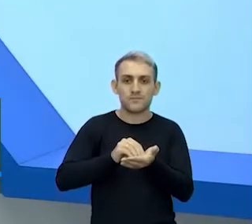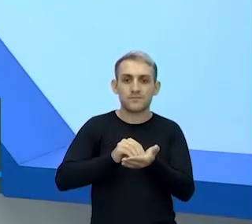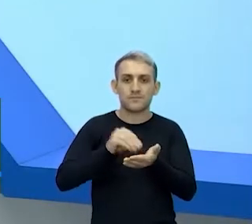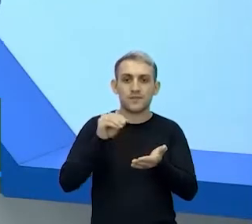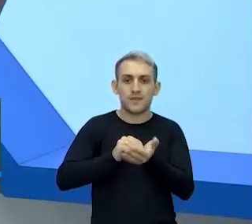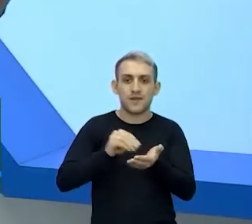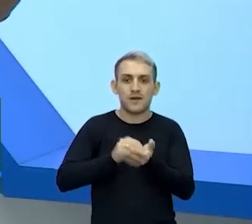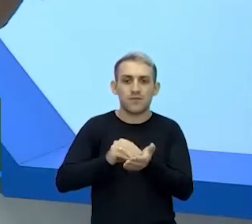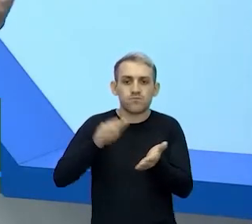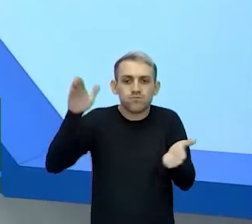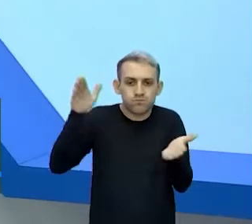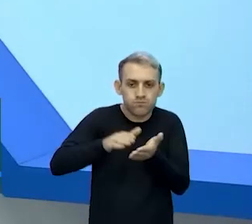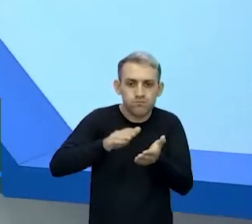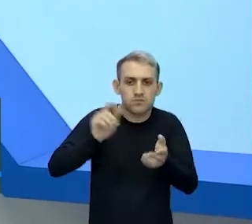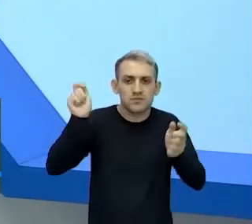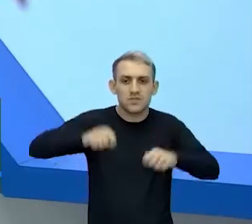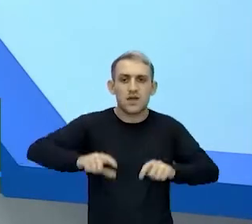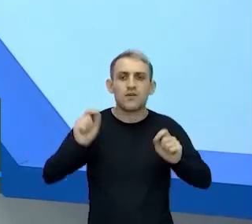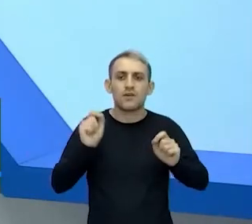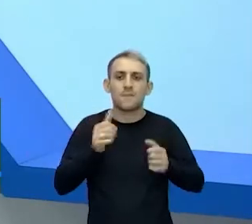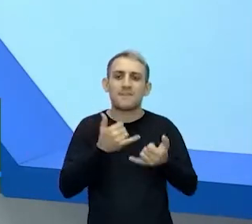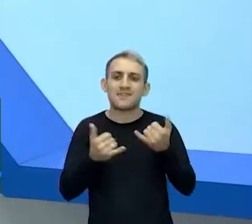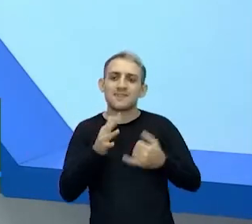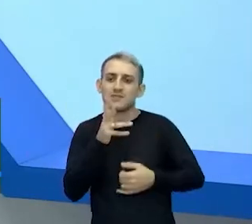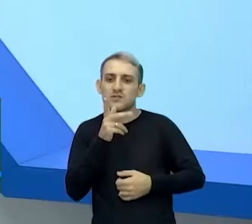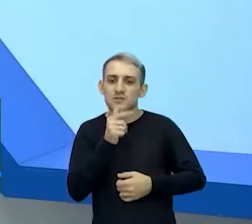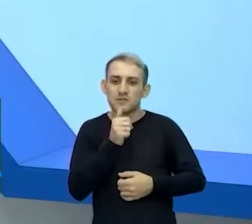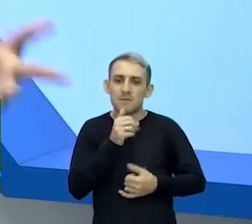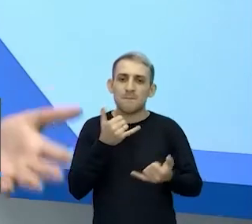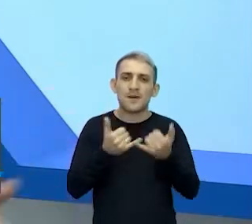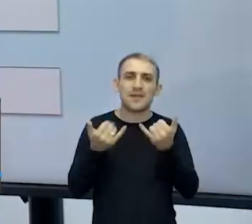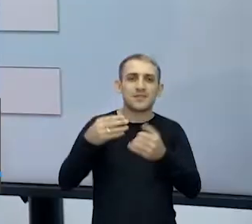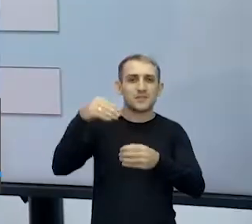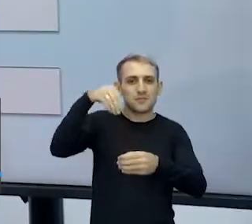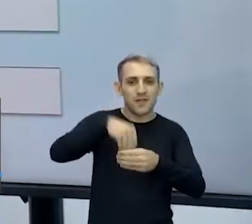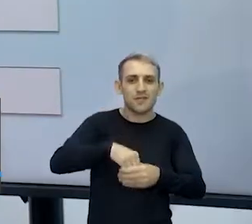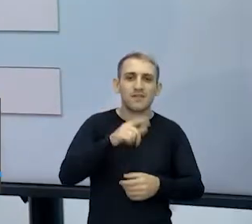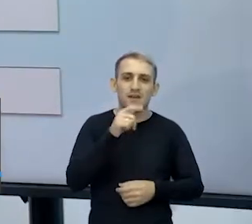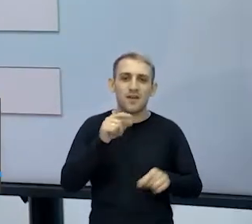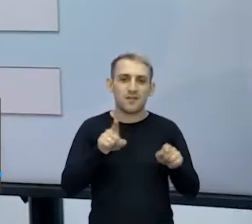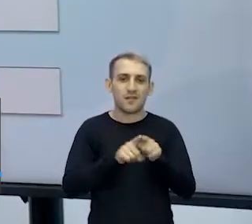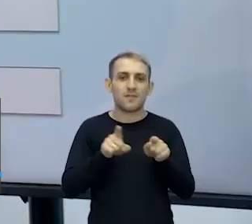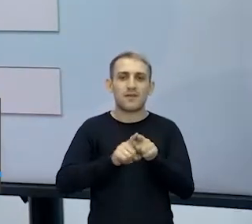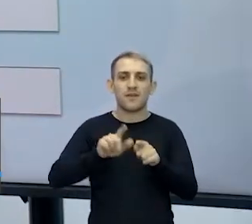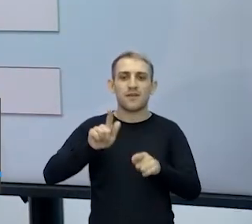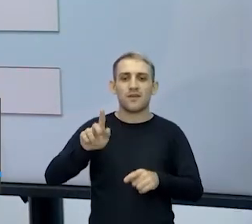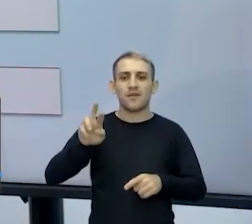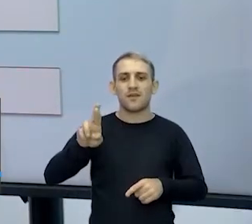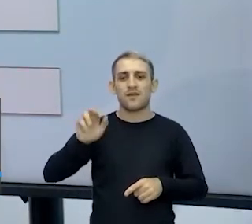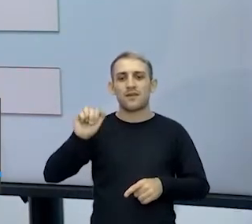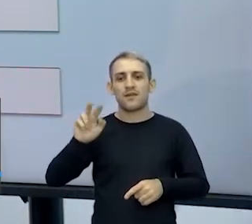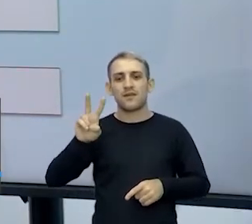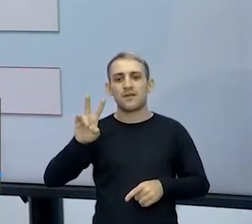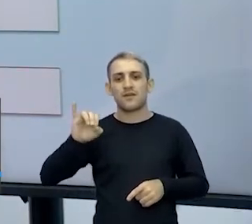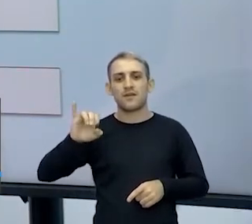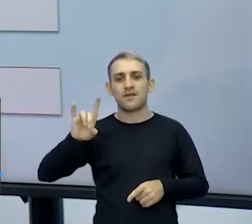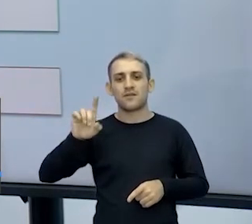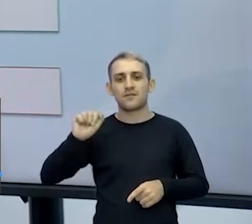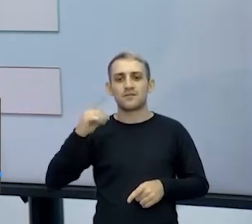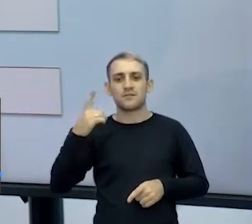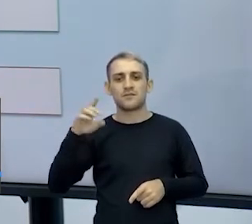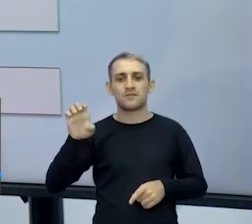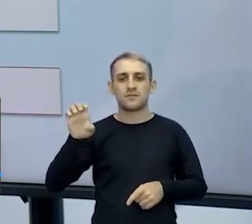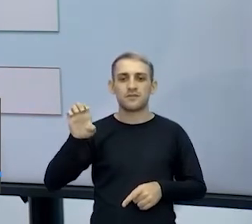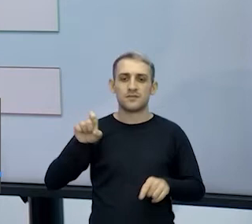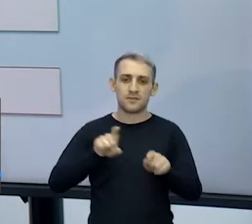gravidade, faz com que tudo isso. fique mais lento, como se estivesse debaixo Isso, a d'água. ausência da gravidade, né? Porque a pressão Ausência da gravidade, negativa, isso, né? praticamente. verdade. Então, a